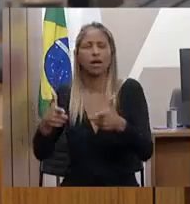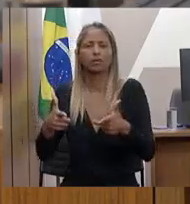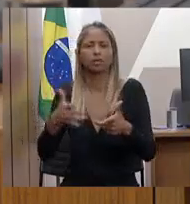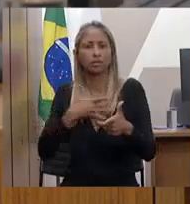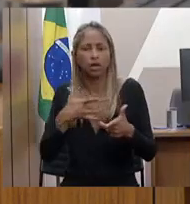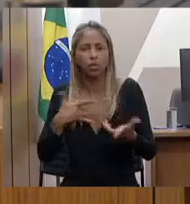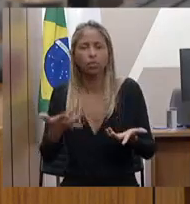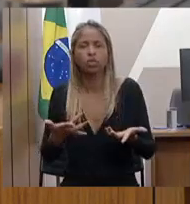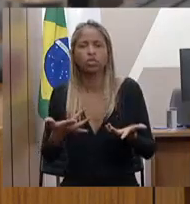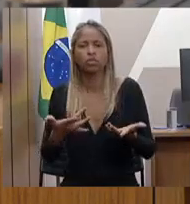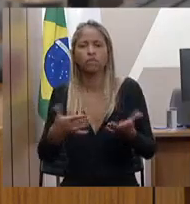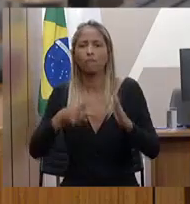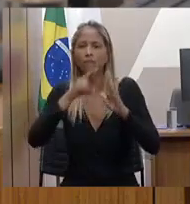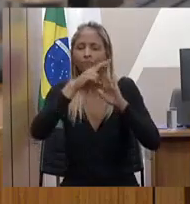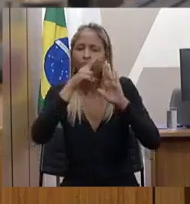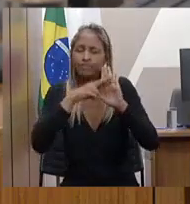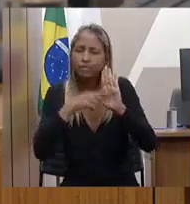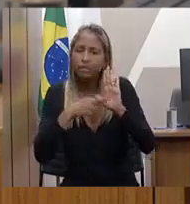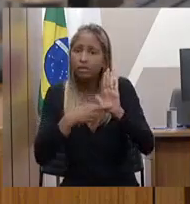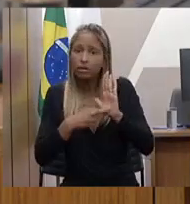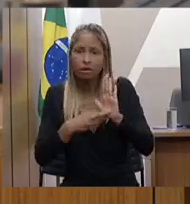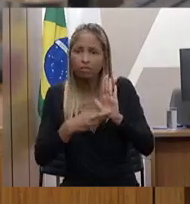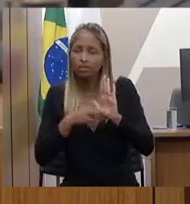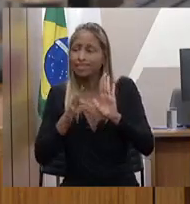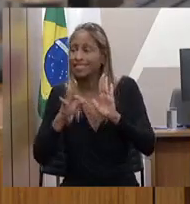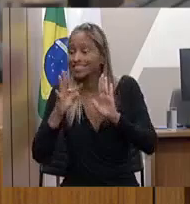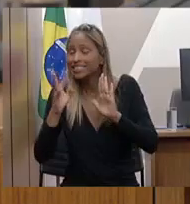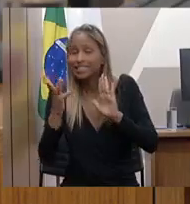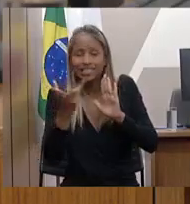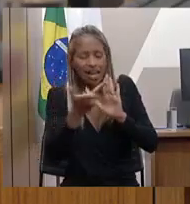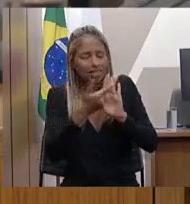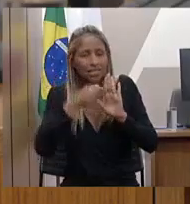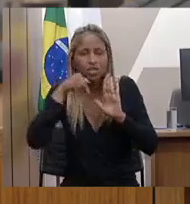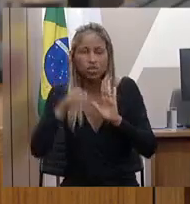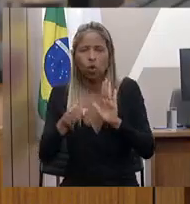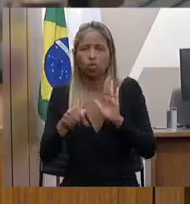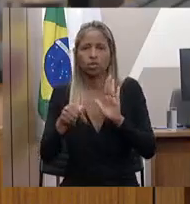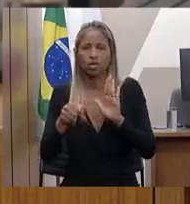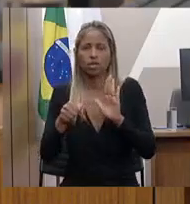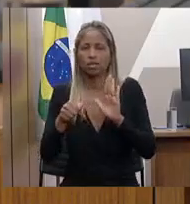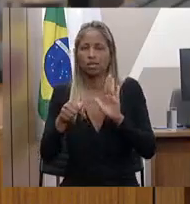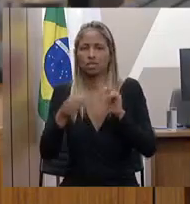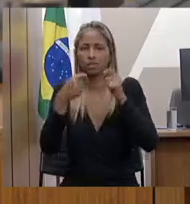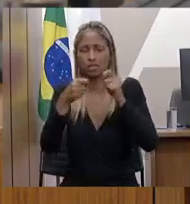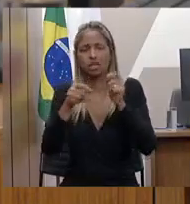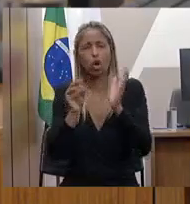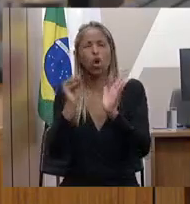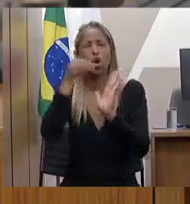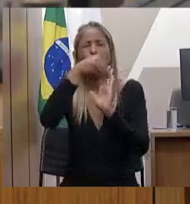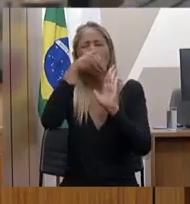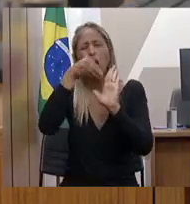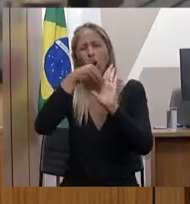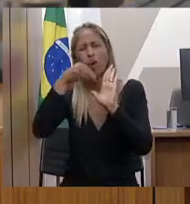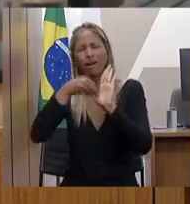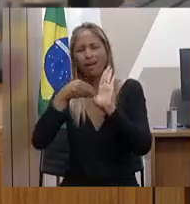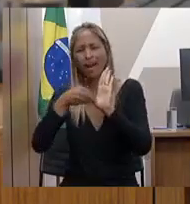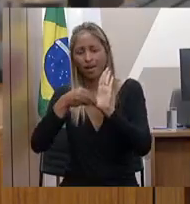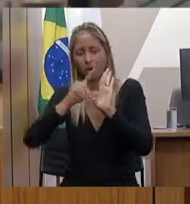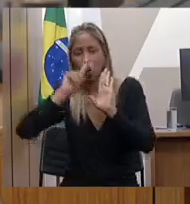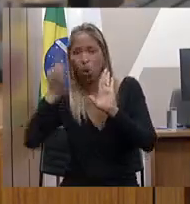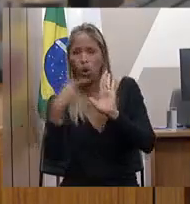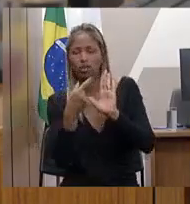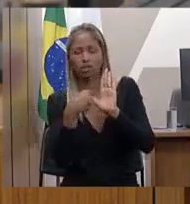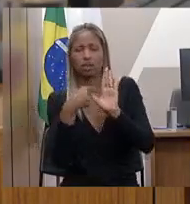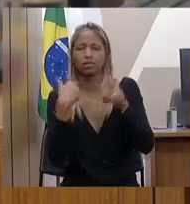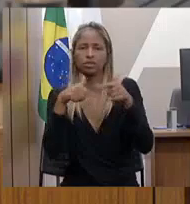das novas regulamentadoras e de tantas outras mazelas que colocaram que colocaram contra os trabalhadores